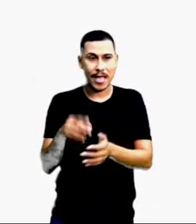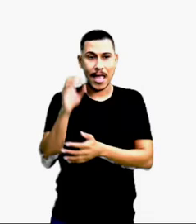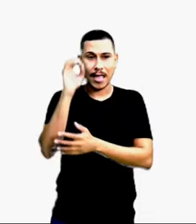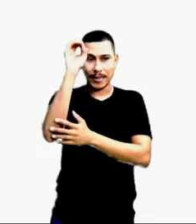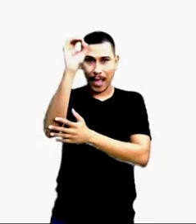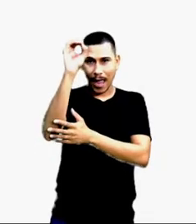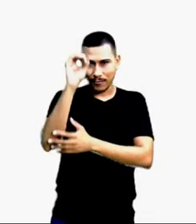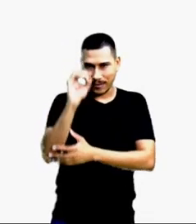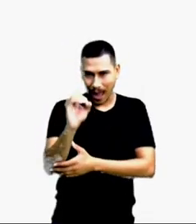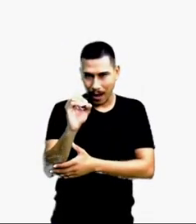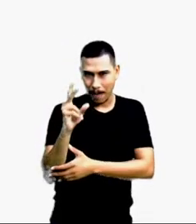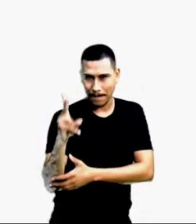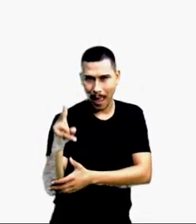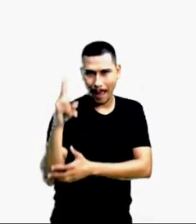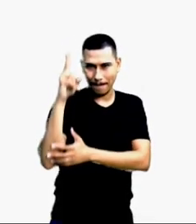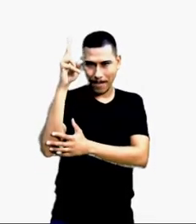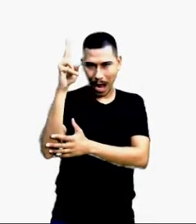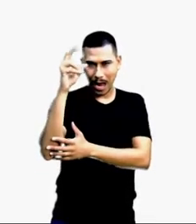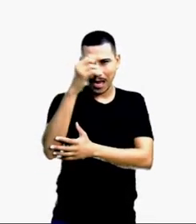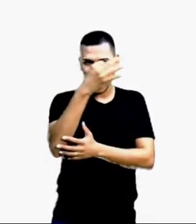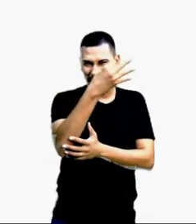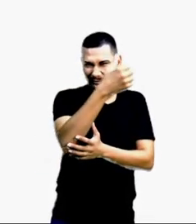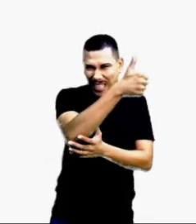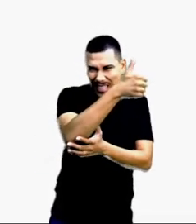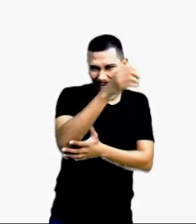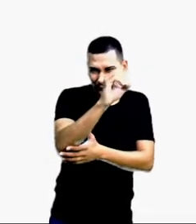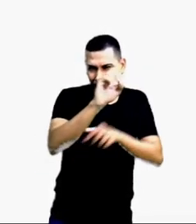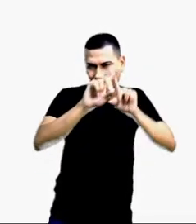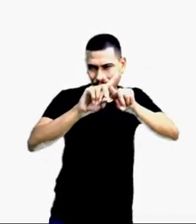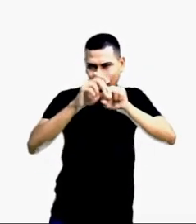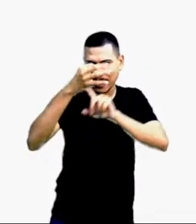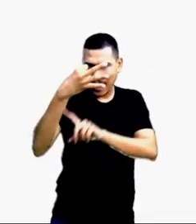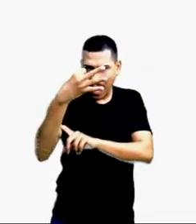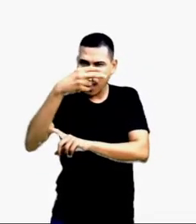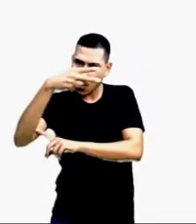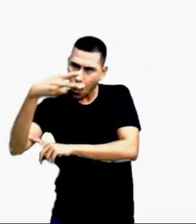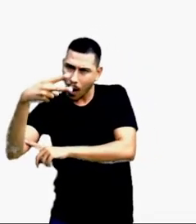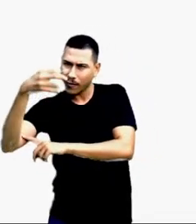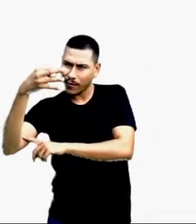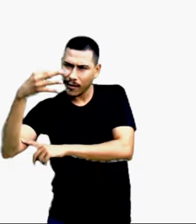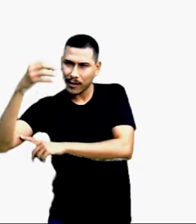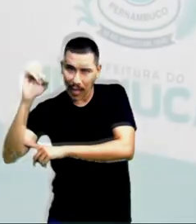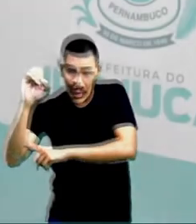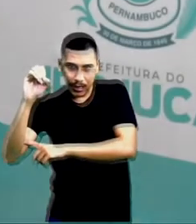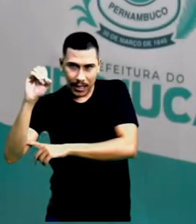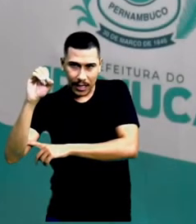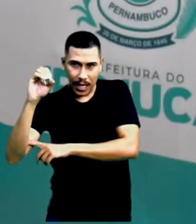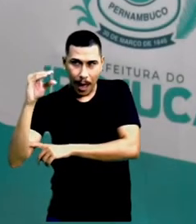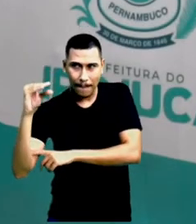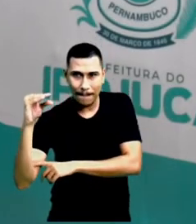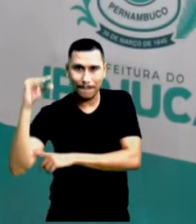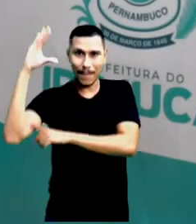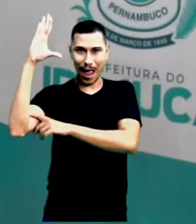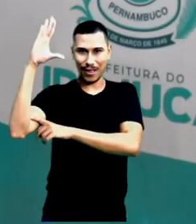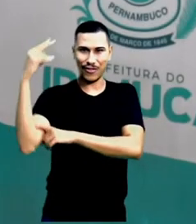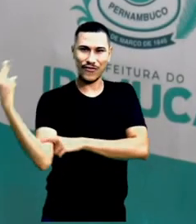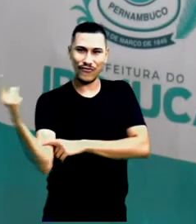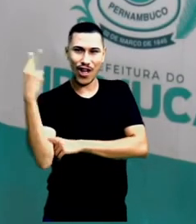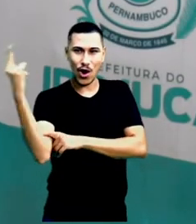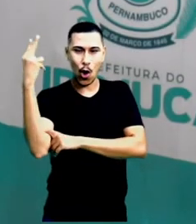agora ficou 10 vezes 3 = 30 o azul será de 30reais